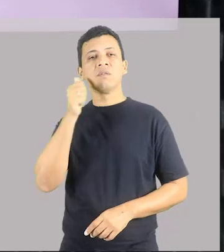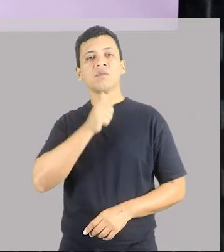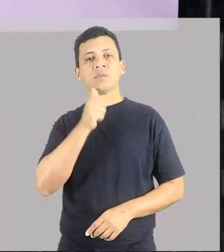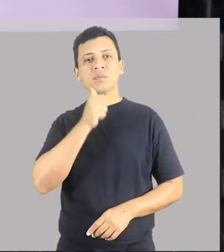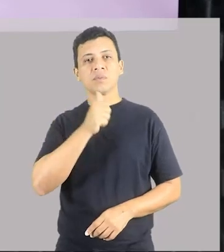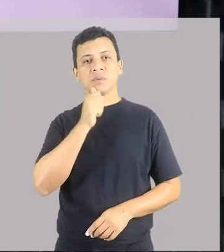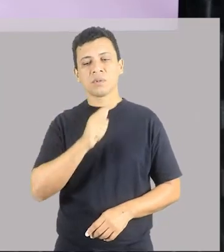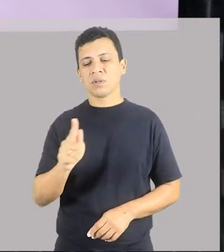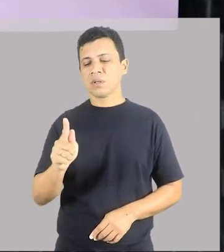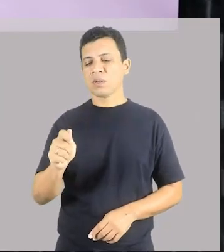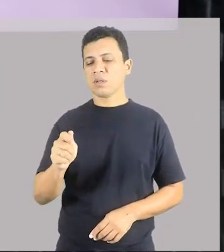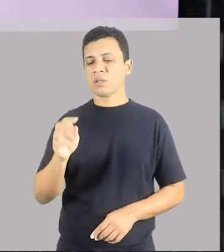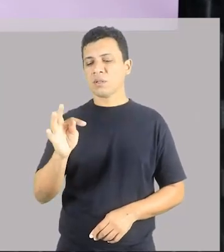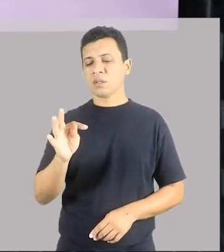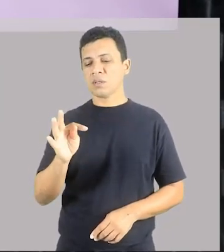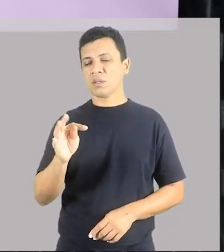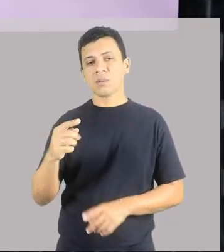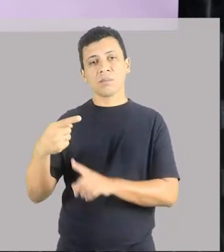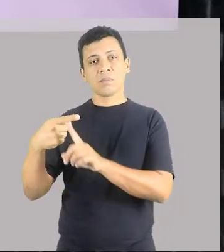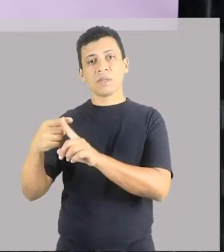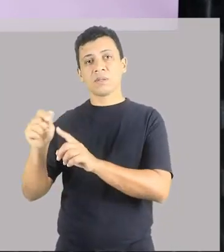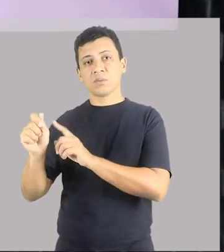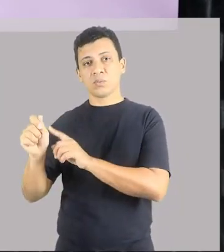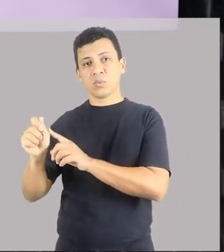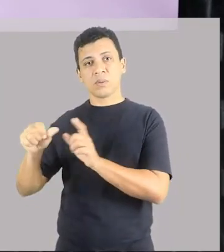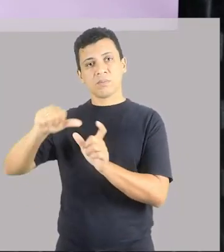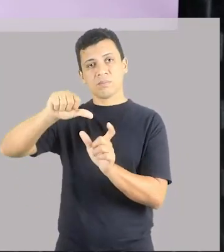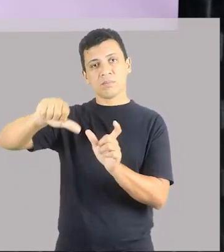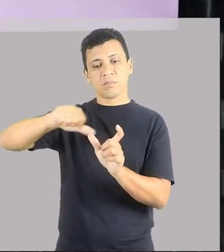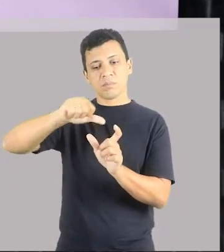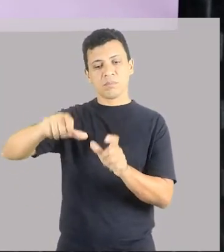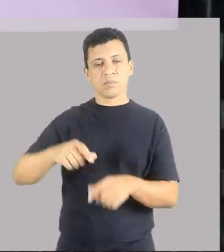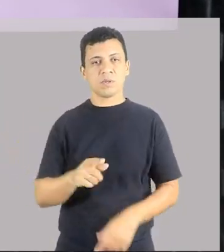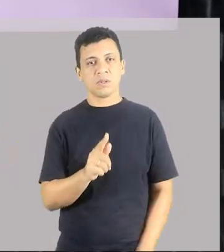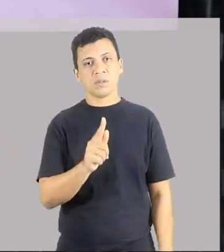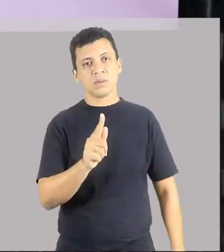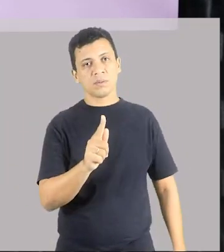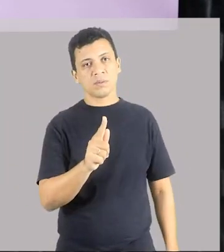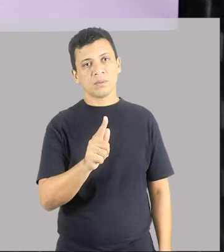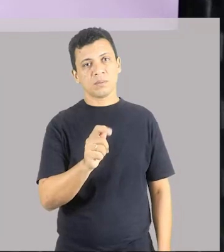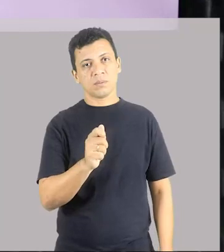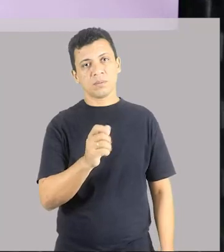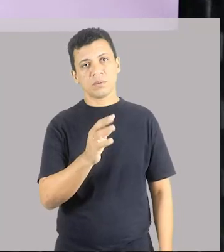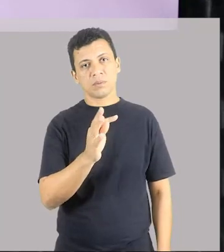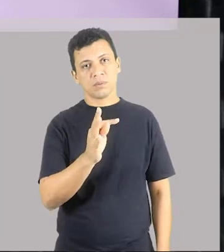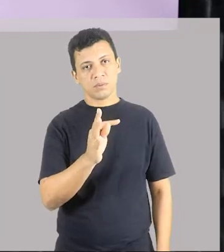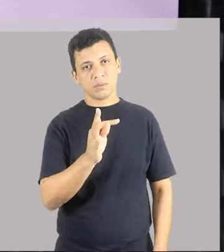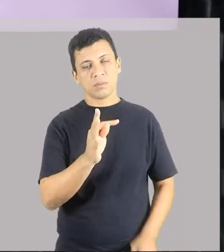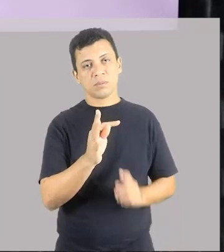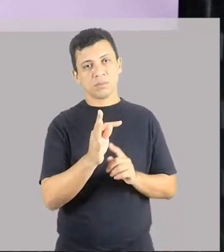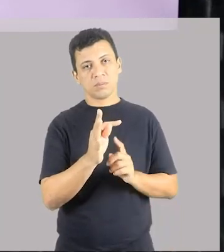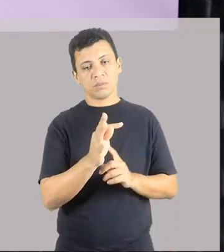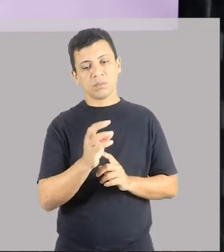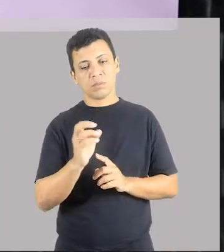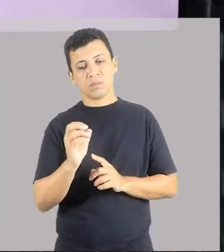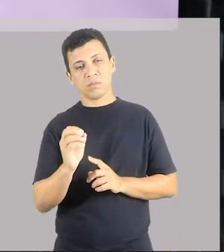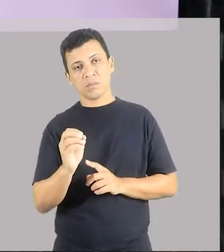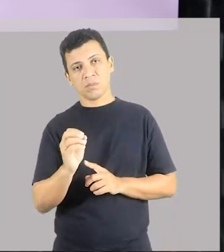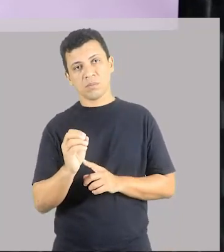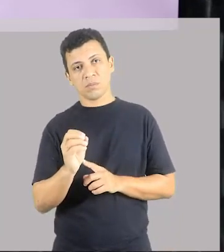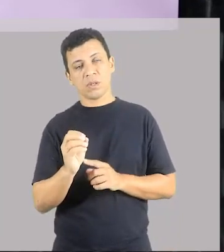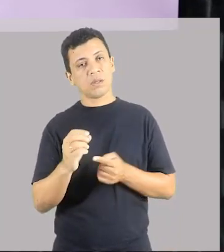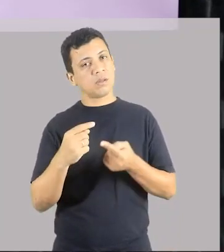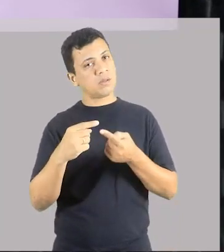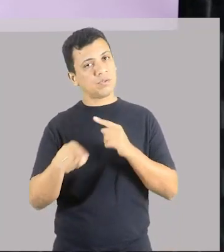é radical e o a seria desinência em gato até o t é radical o o eu não